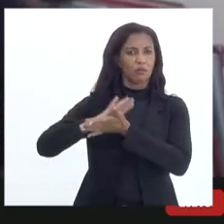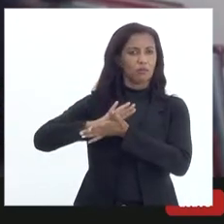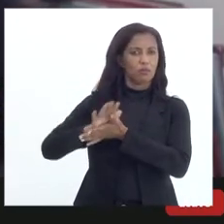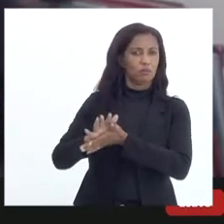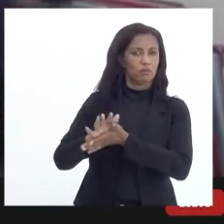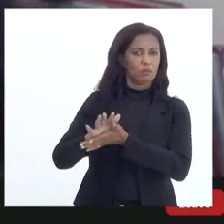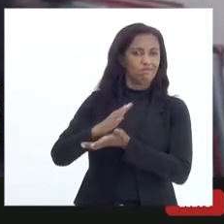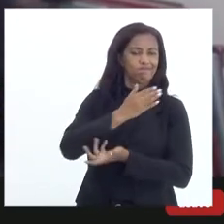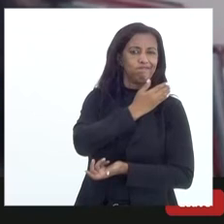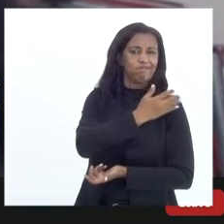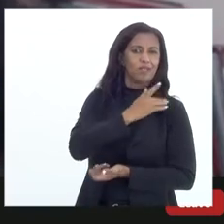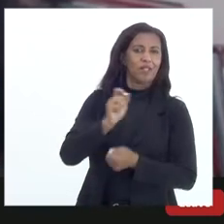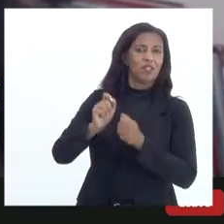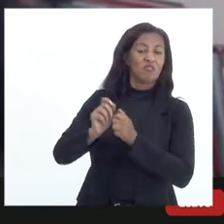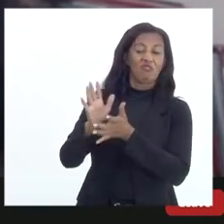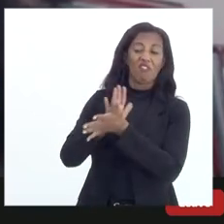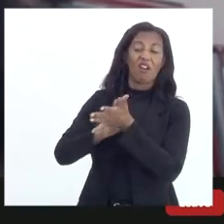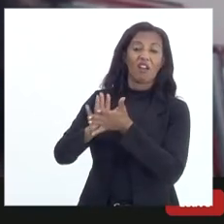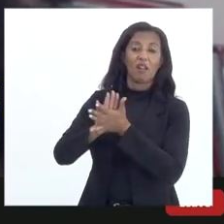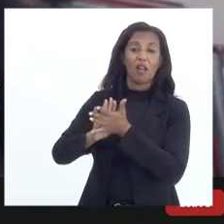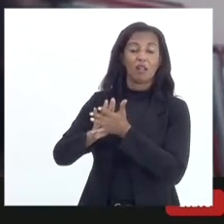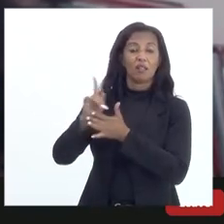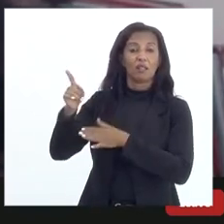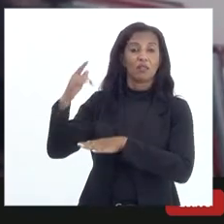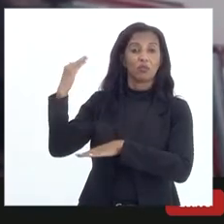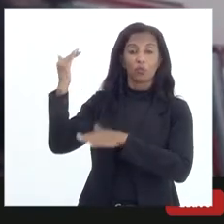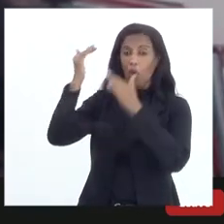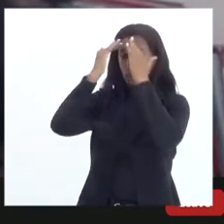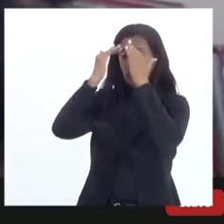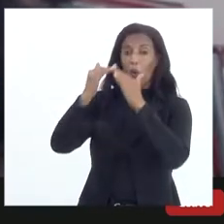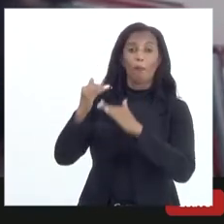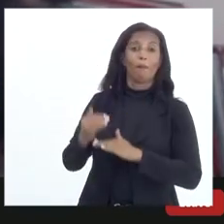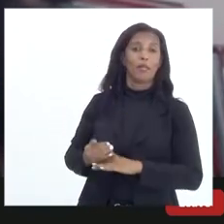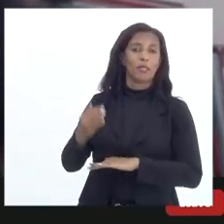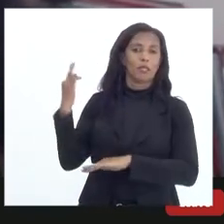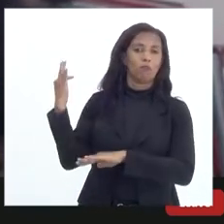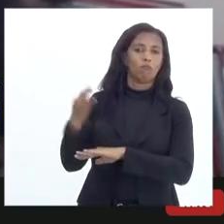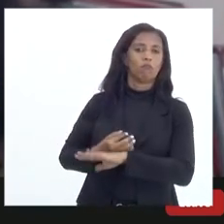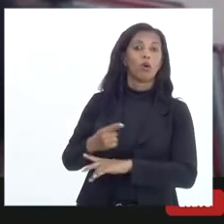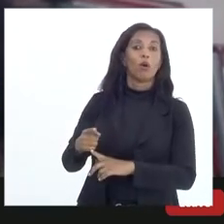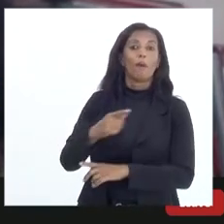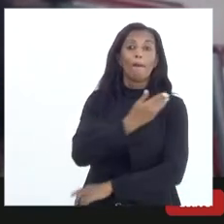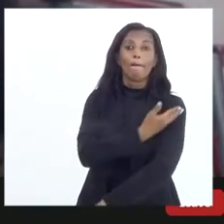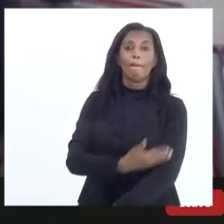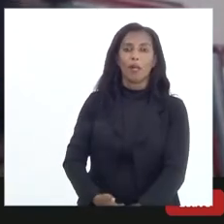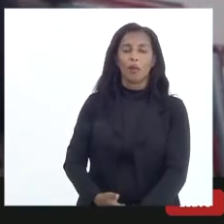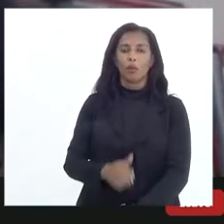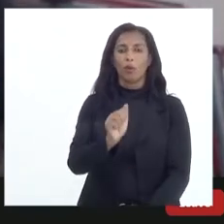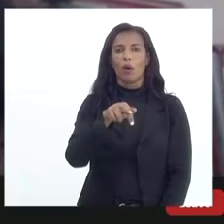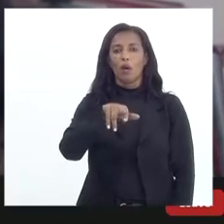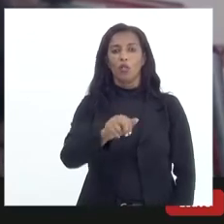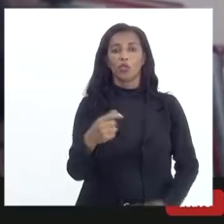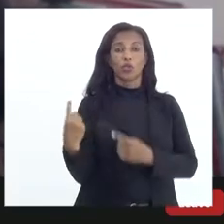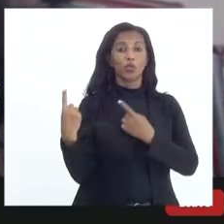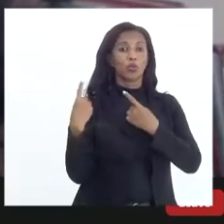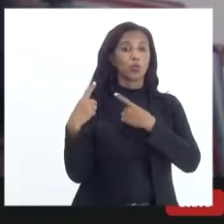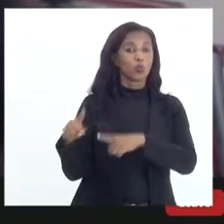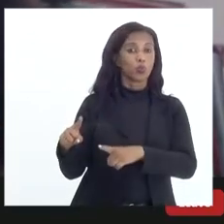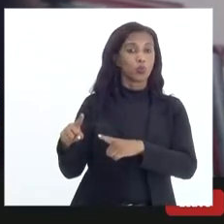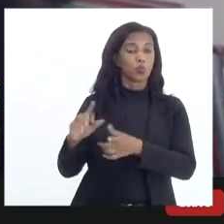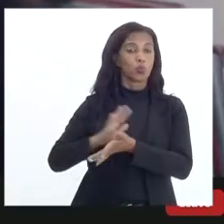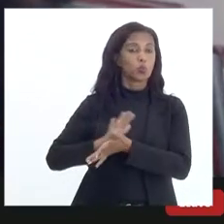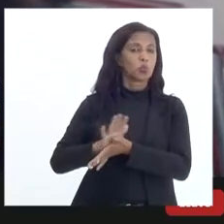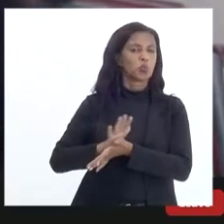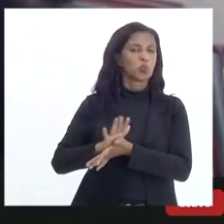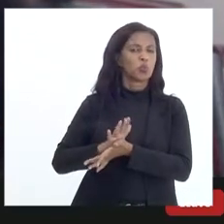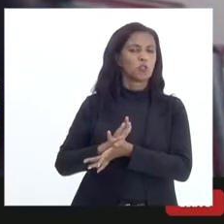não faz mais do que a sua obrigação. O branco antirracista que luta contra o racismo não faz mais